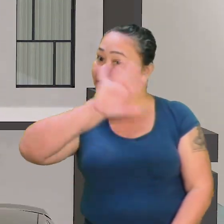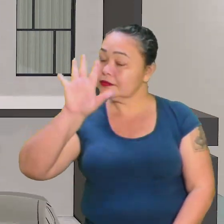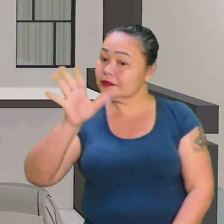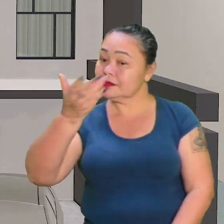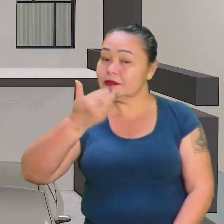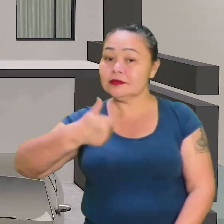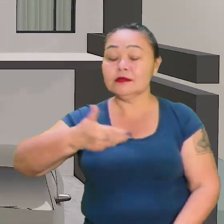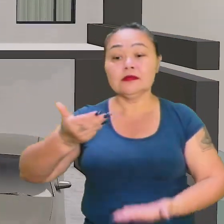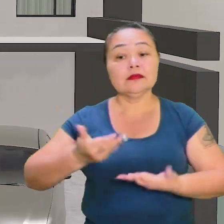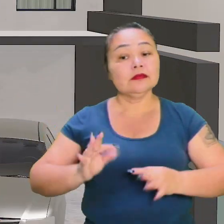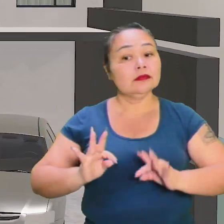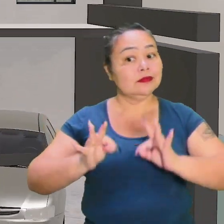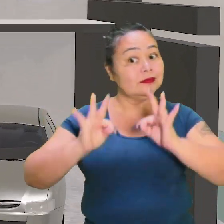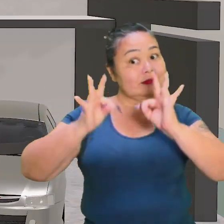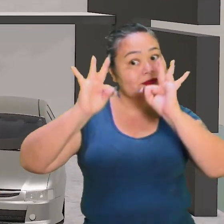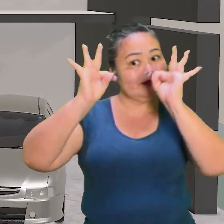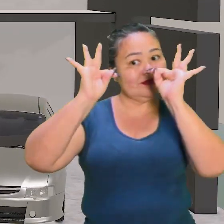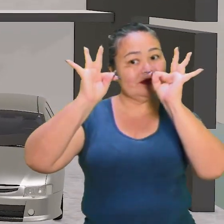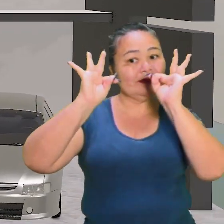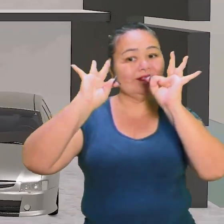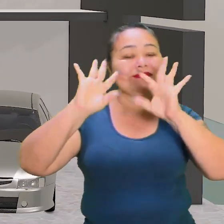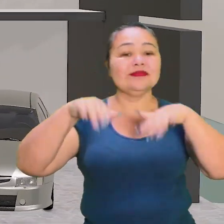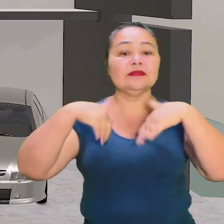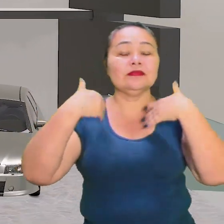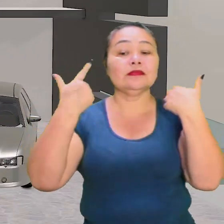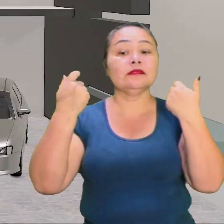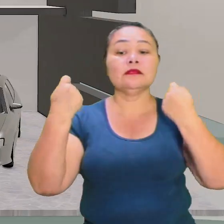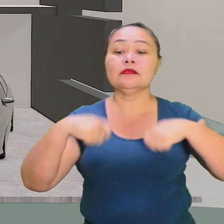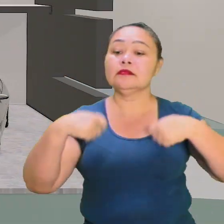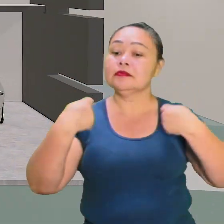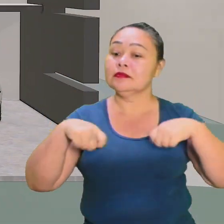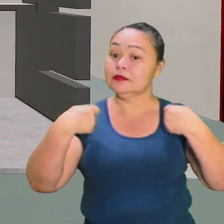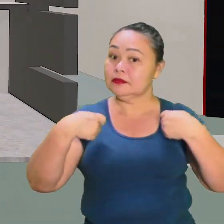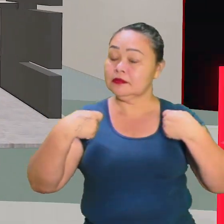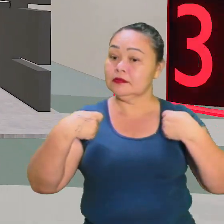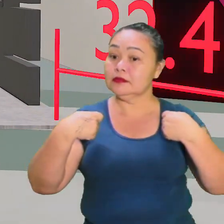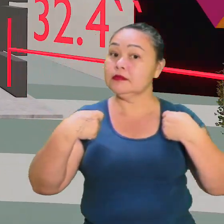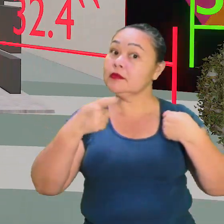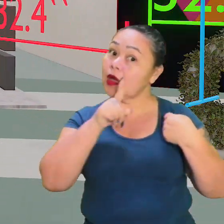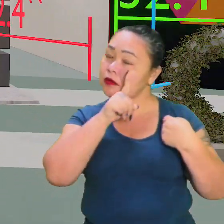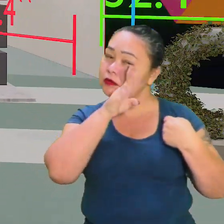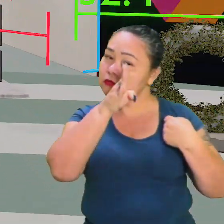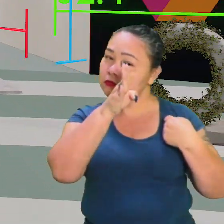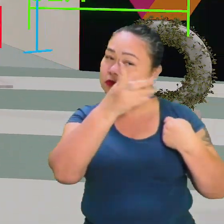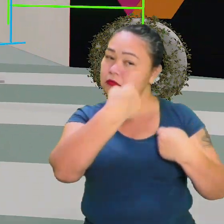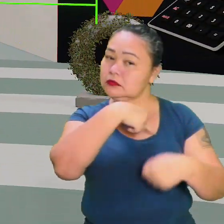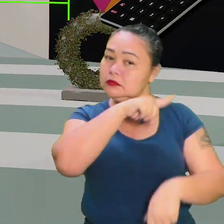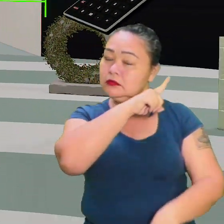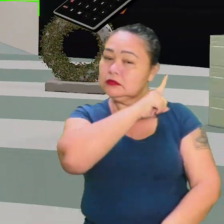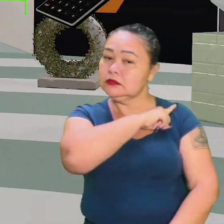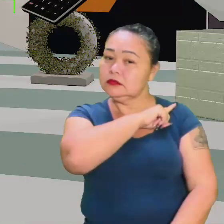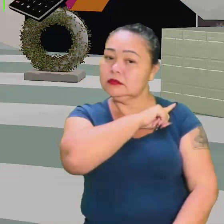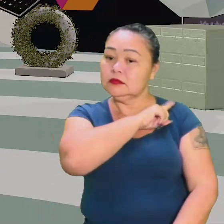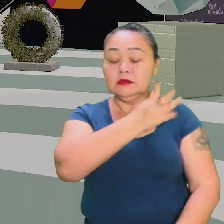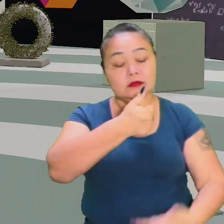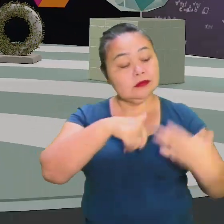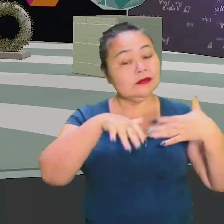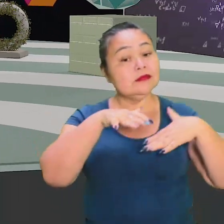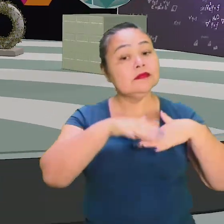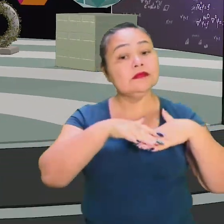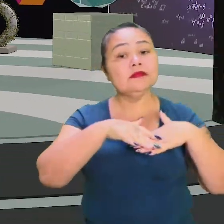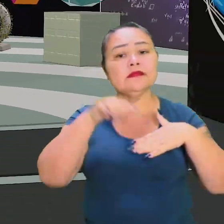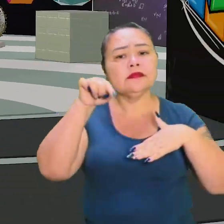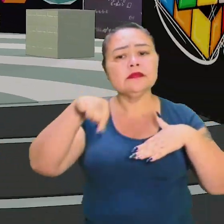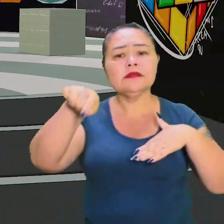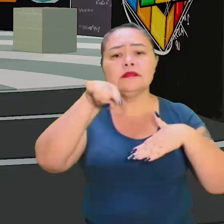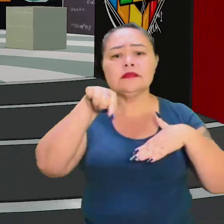Olá, pessoal da Mediação Tecnológica. Precisamente nossos alunos do primeiro ano de matemática.